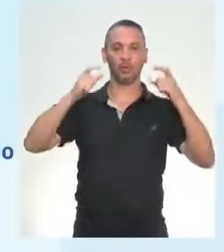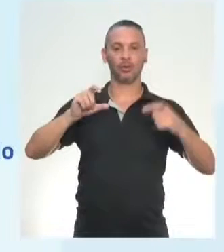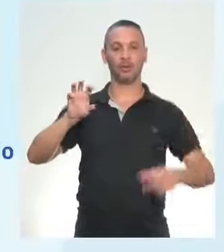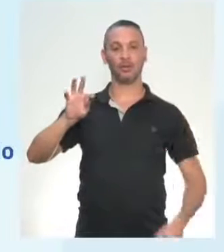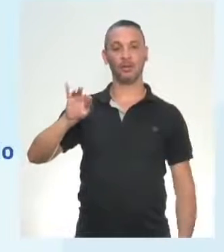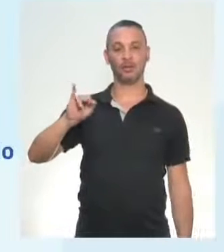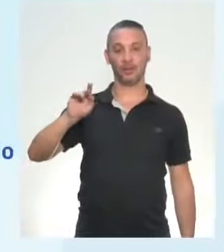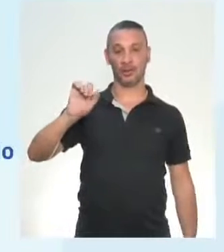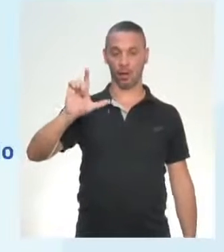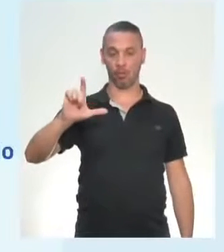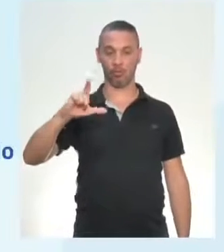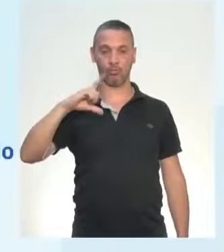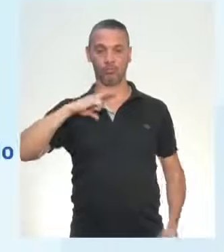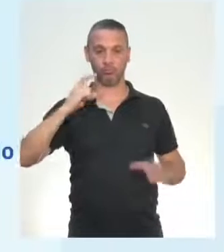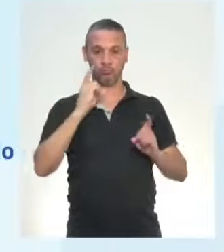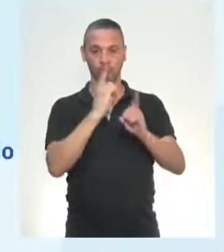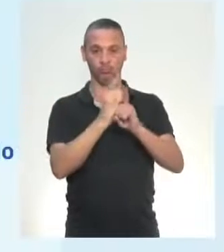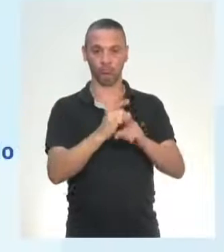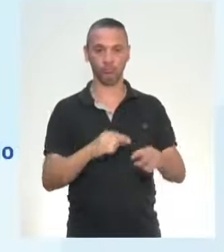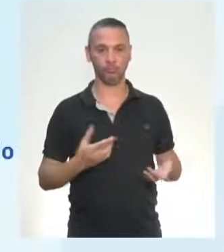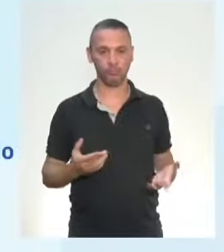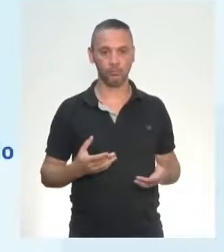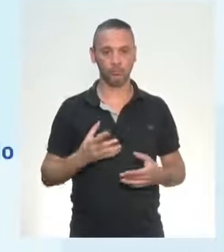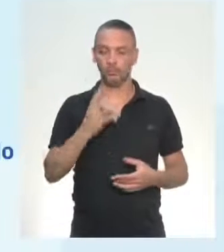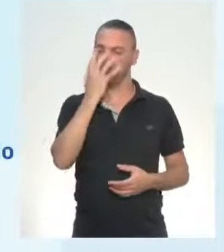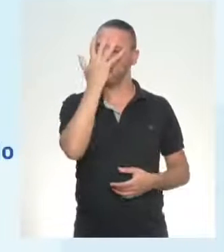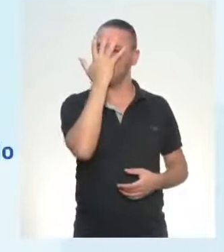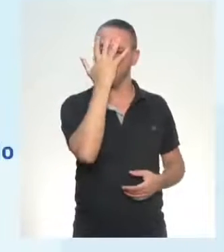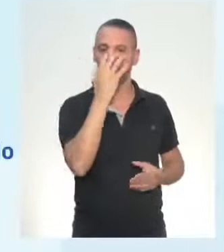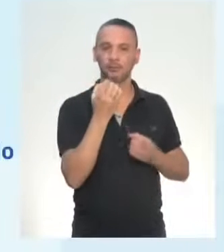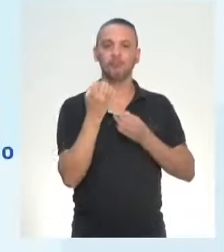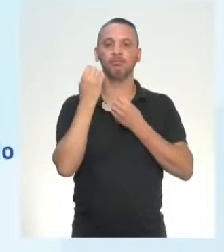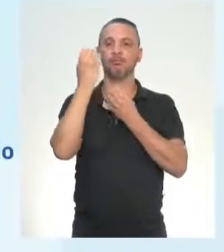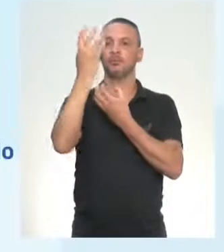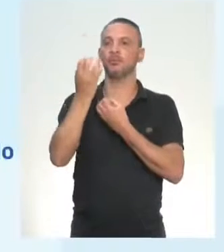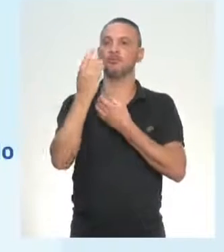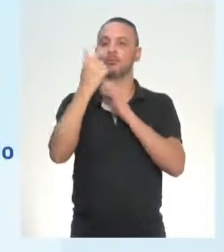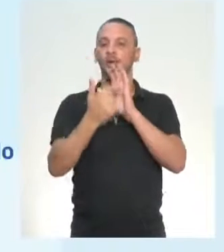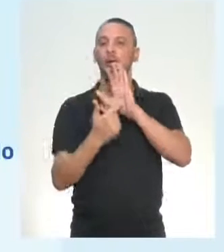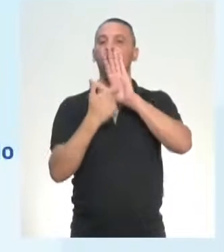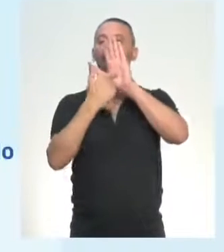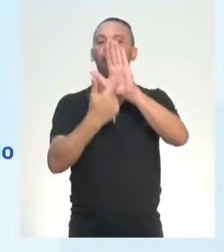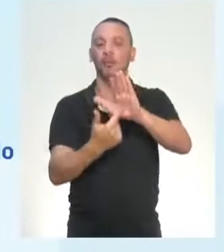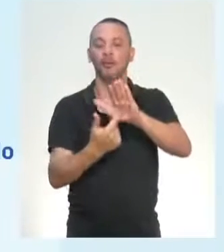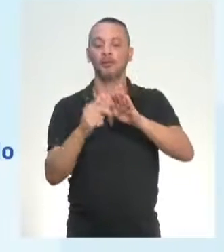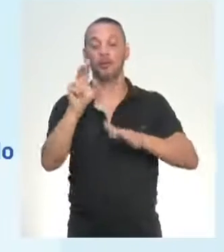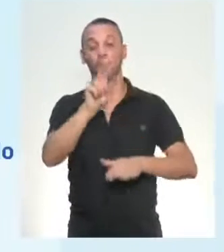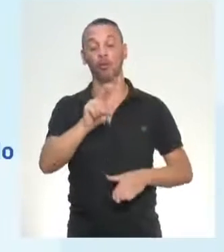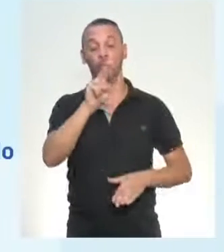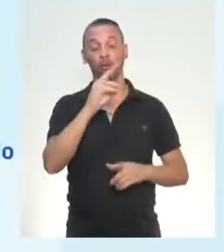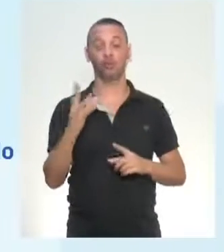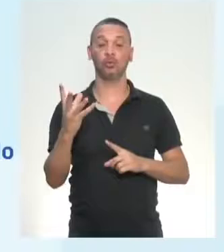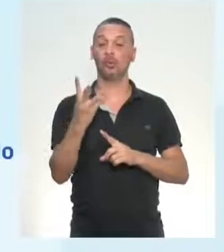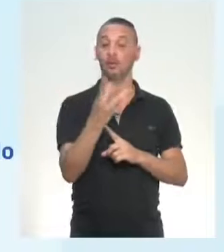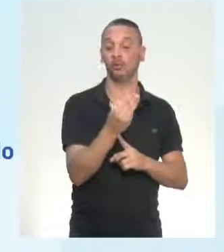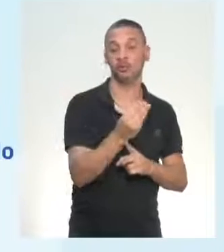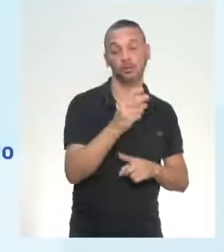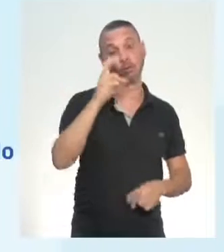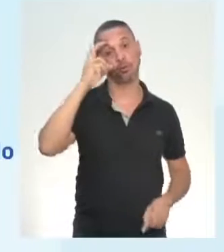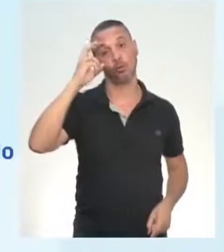na Guatemala. As máscaras são expressões que podem ter usos e sentidos artísticos,